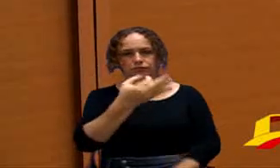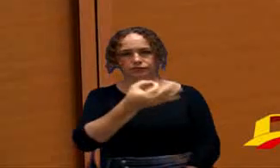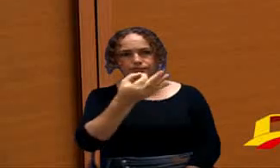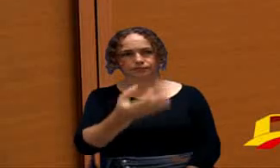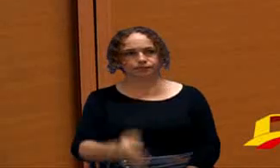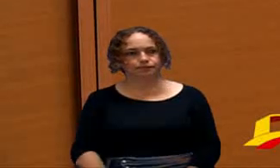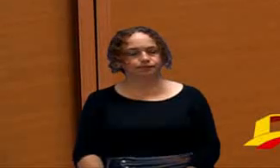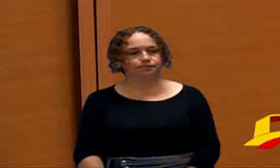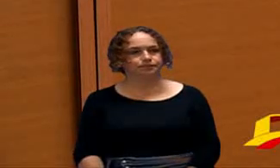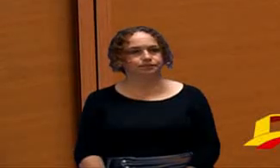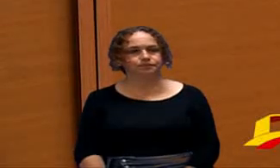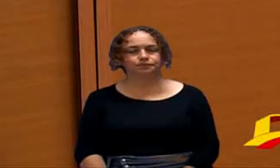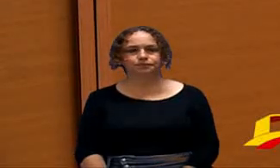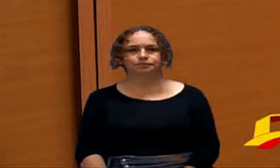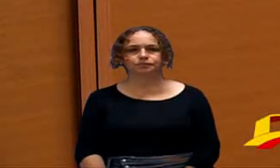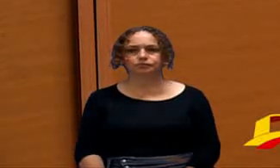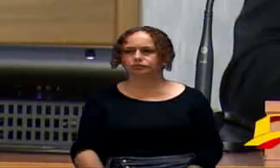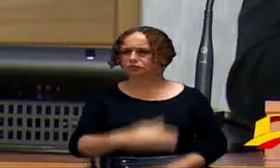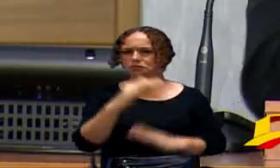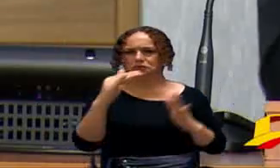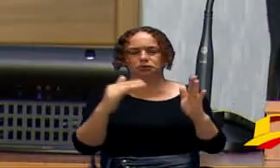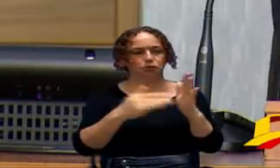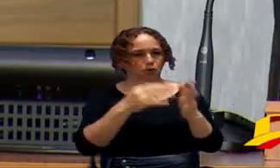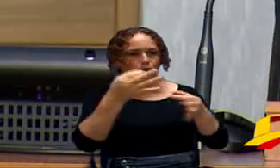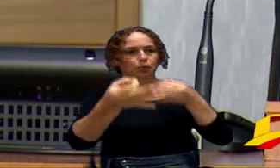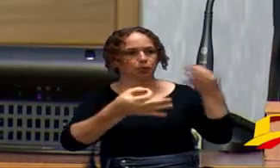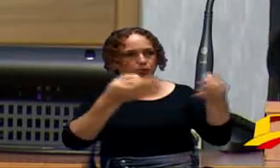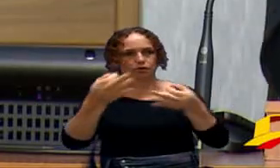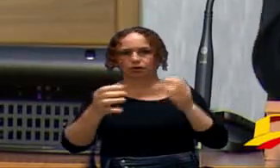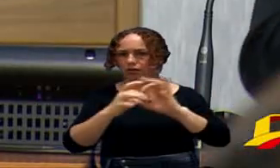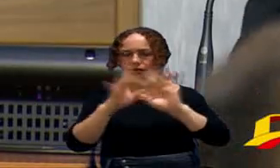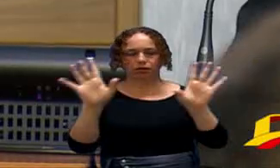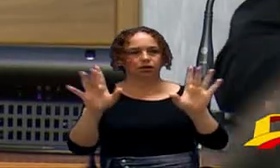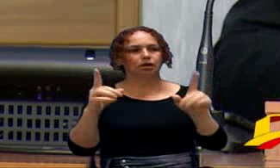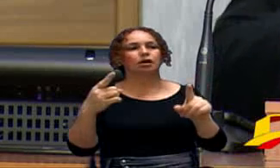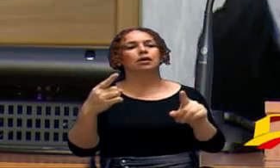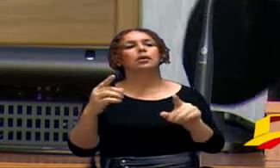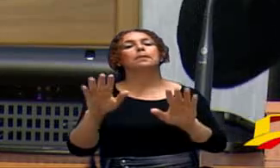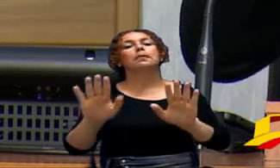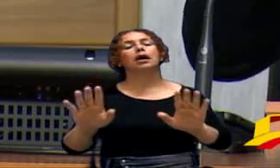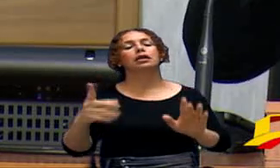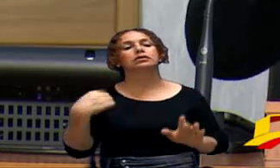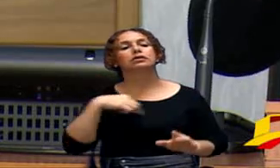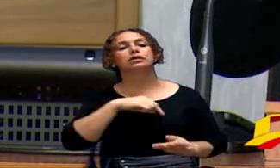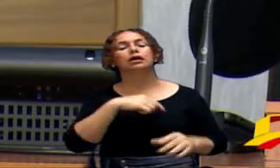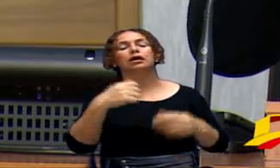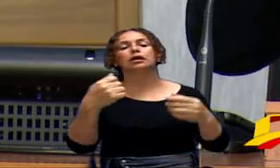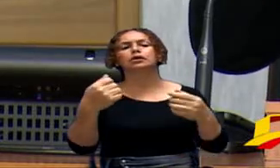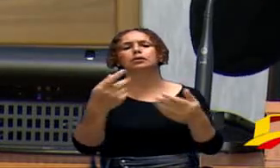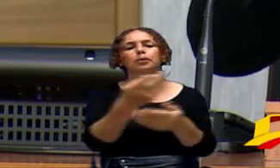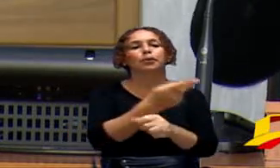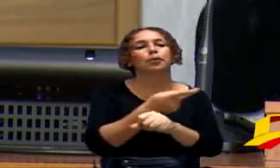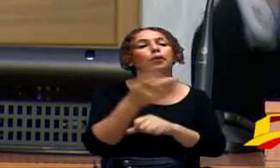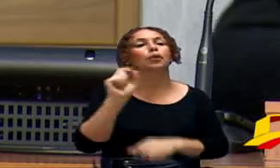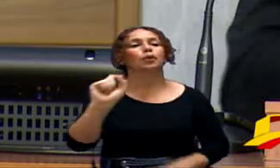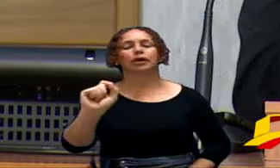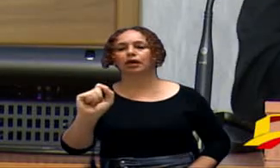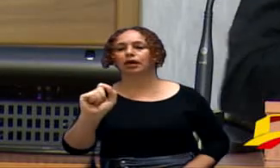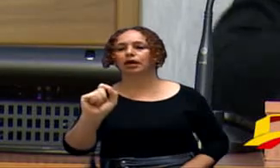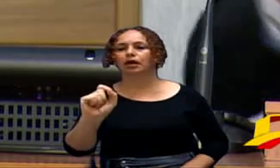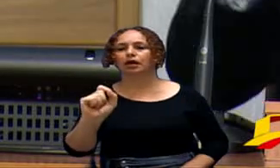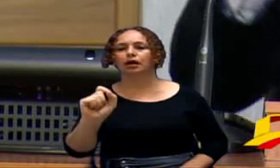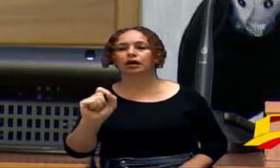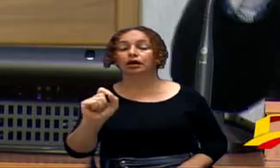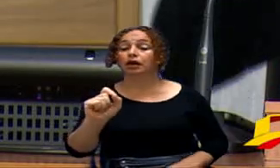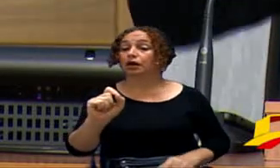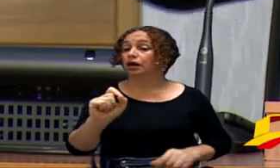Tá, é que todo mundo vai falar. O que nós estamos procurando aqui? Escutar um lado pró e um lado contra, para